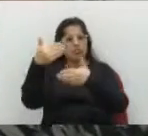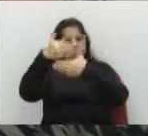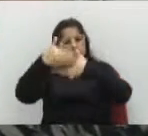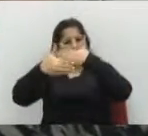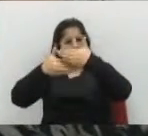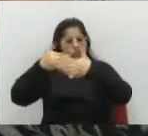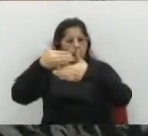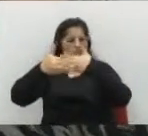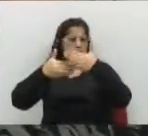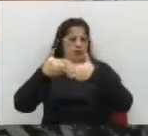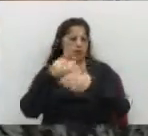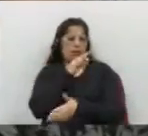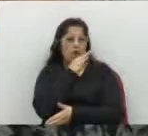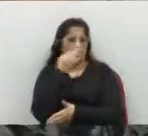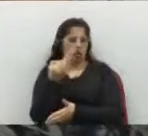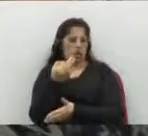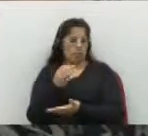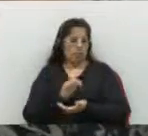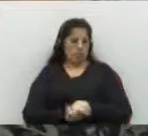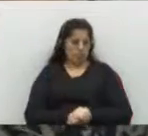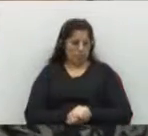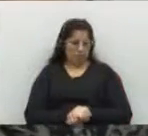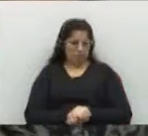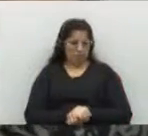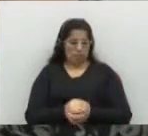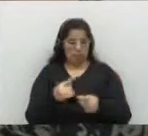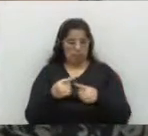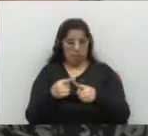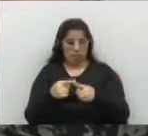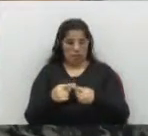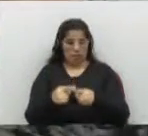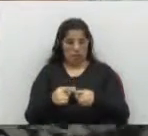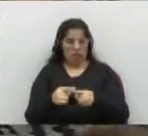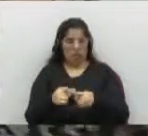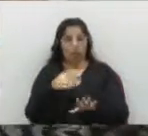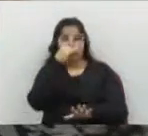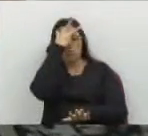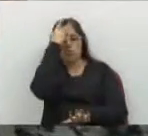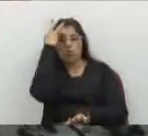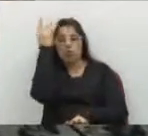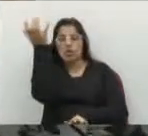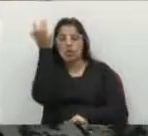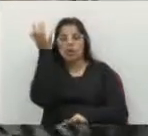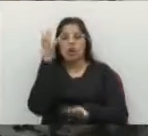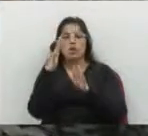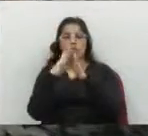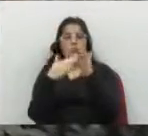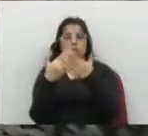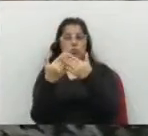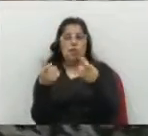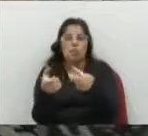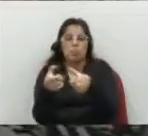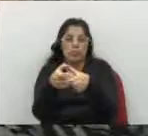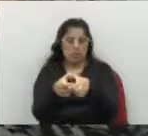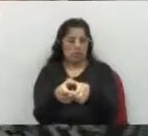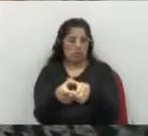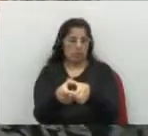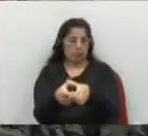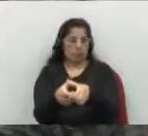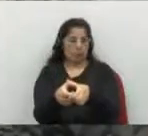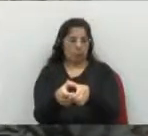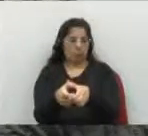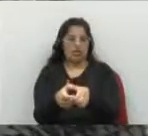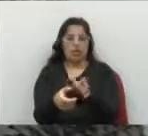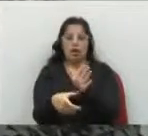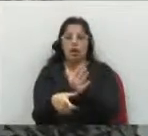completamente equivocada. Enquanto todo mundo espera uma escola menor, no município de Limeira, uma determinada época,